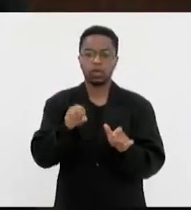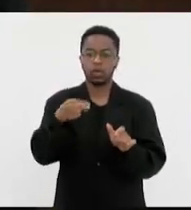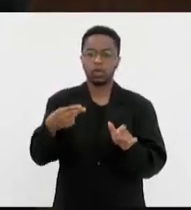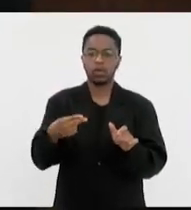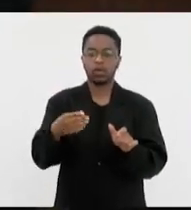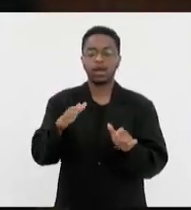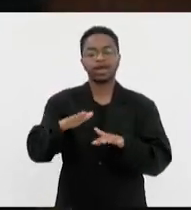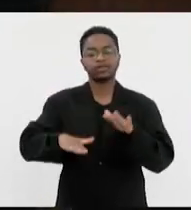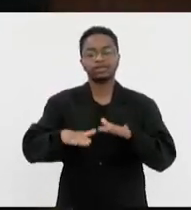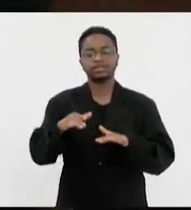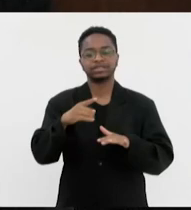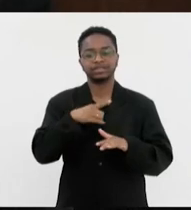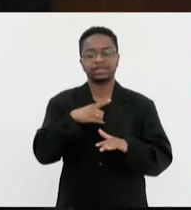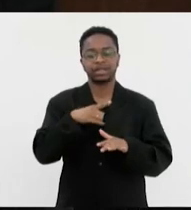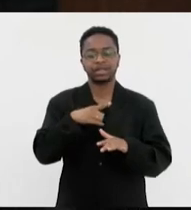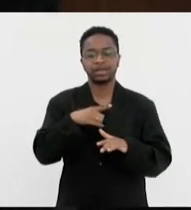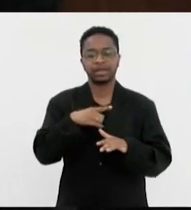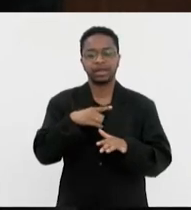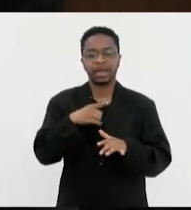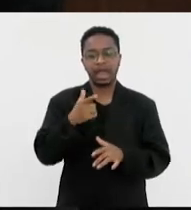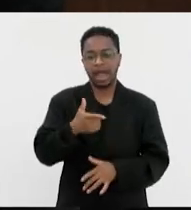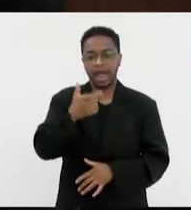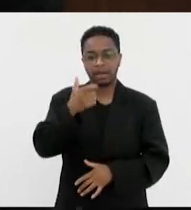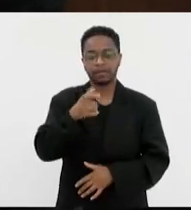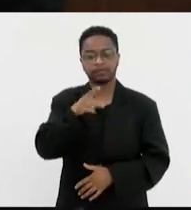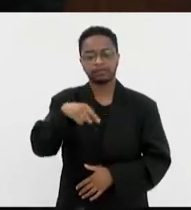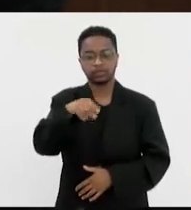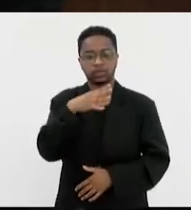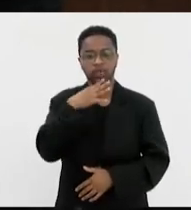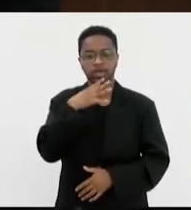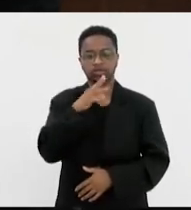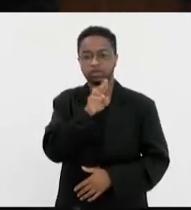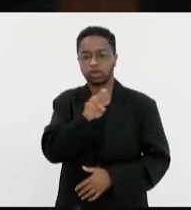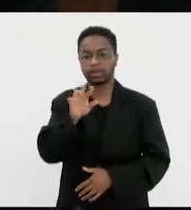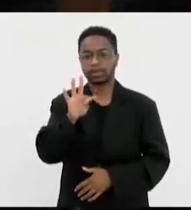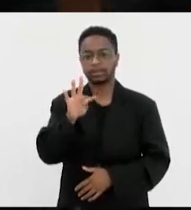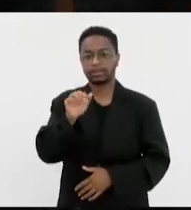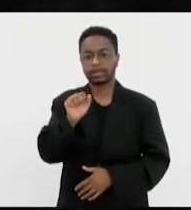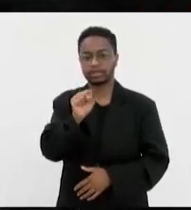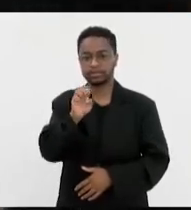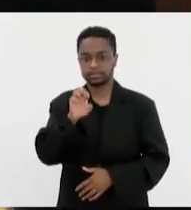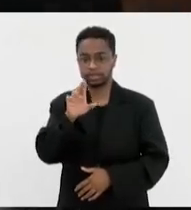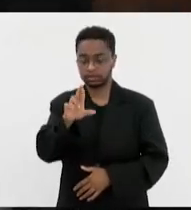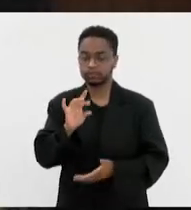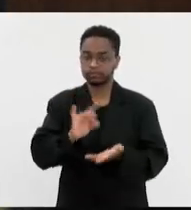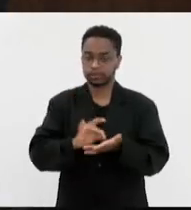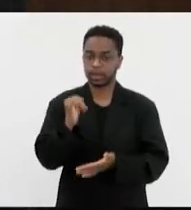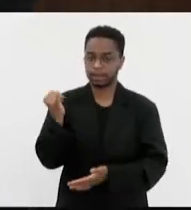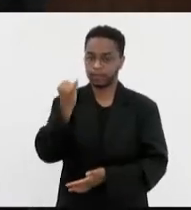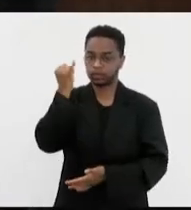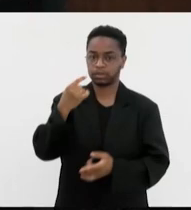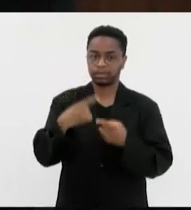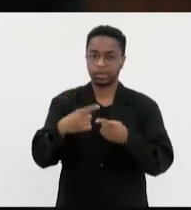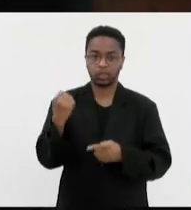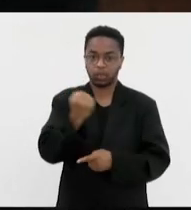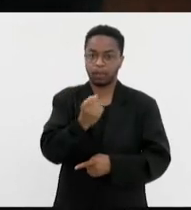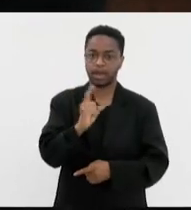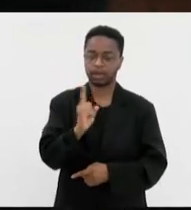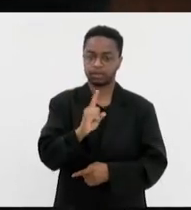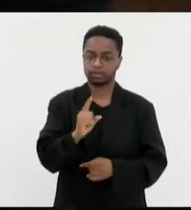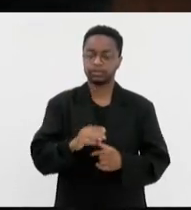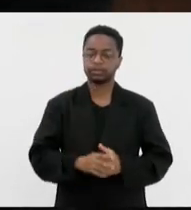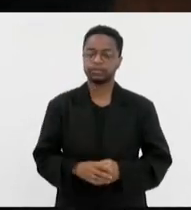não letal, que muitos conhecem como a taser, é de suma importância. E é lamentável, senhora presidente,